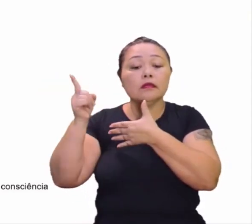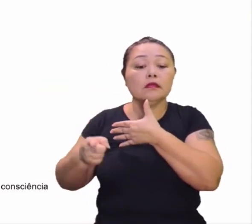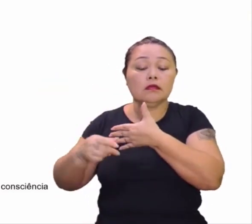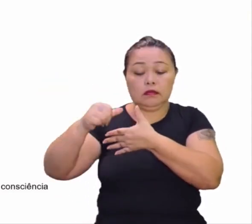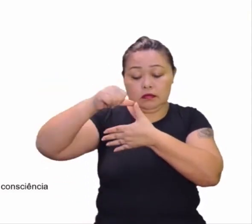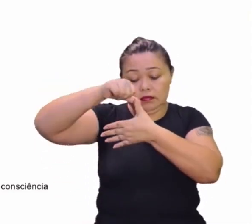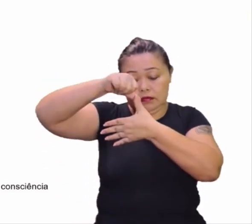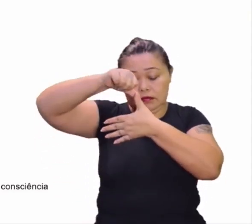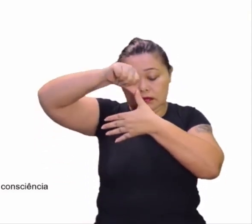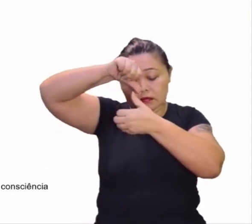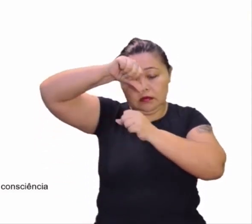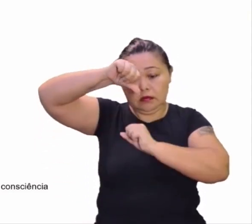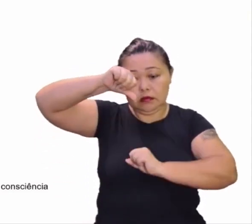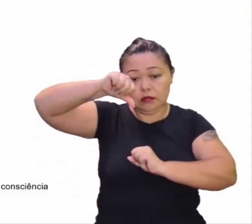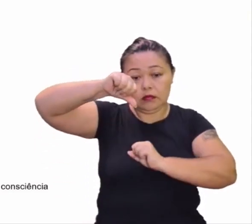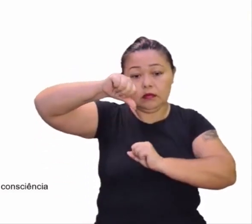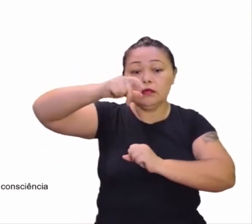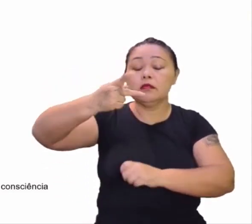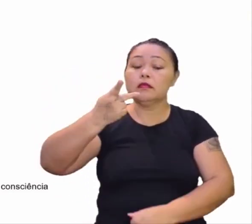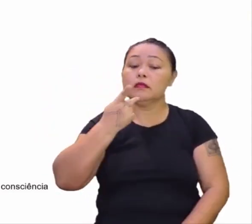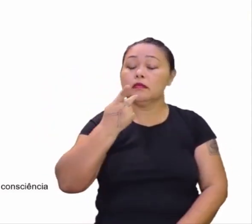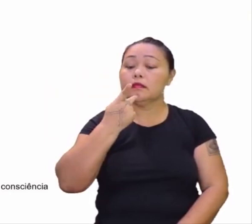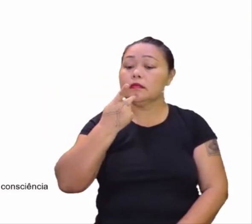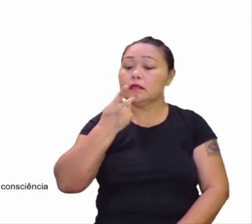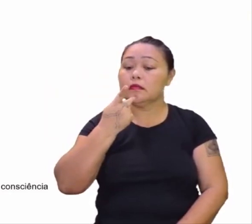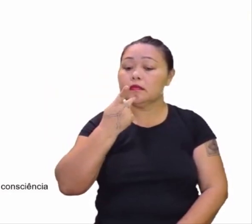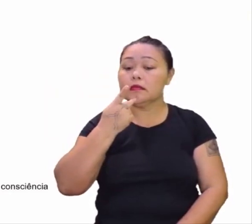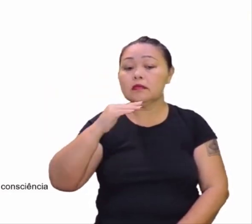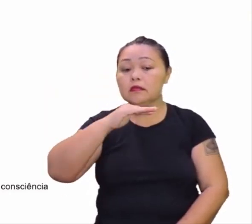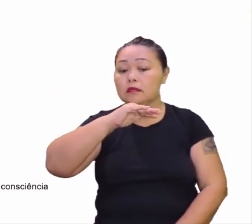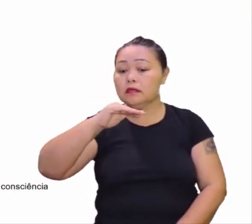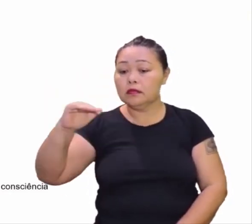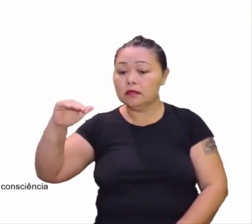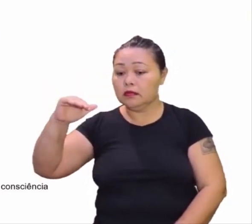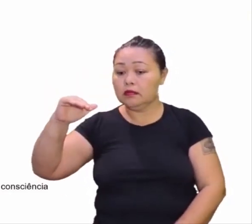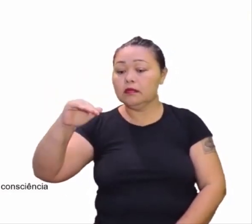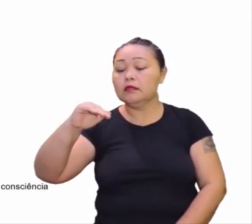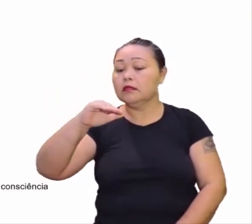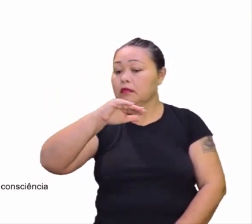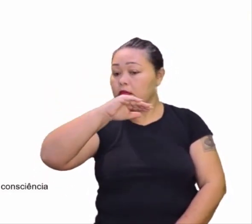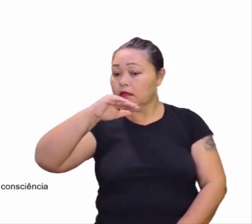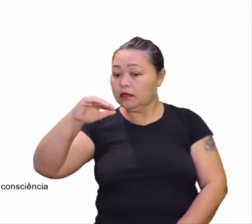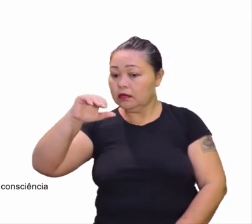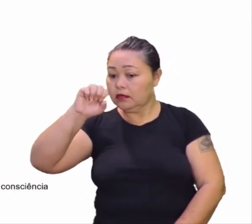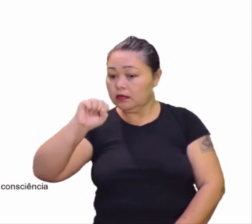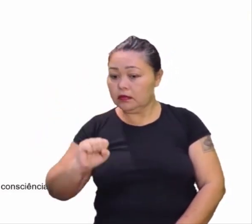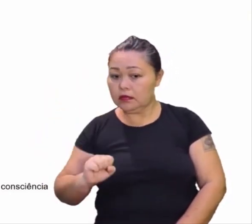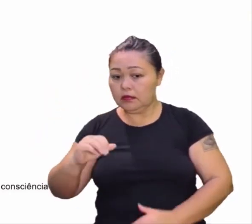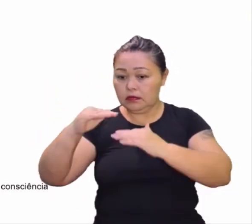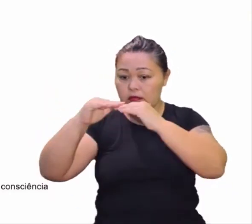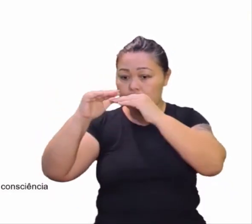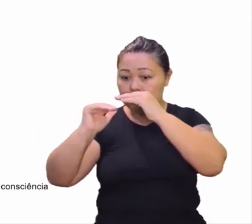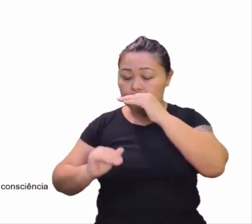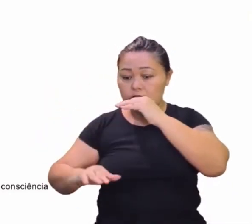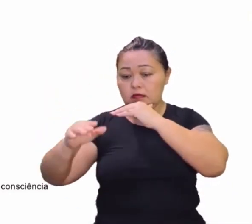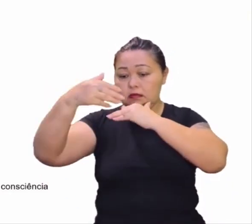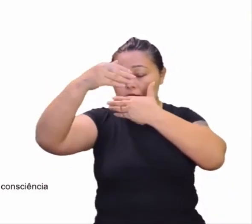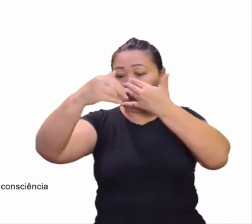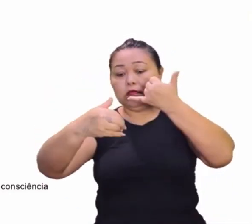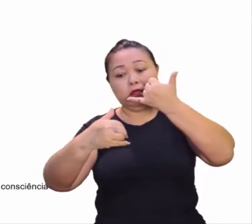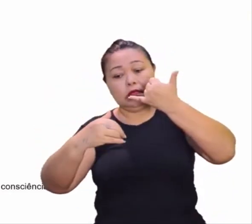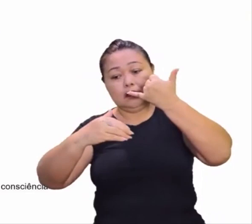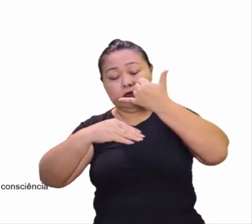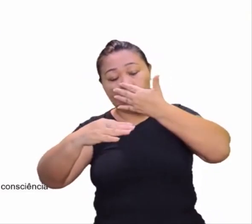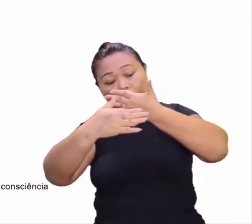porção sul do Brasil, quando a gente fala, né, do hemisfério sul a nível mundial, porque está abaixo da linha do Equador.